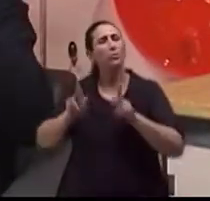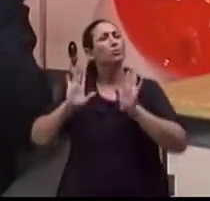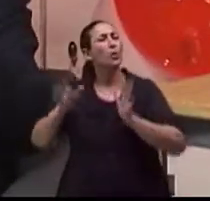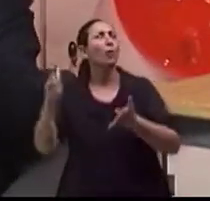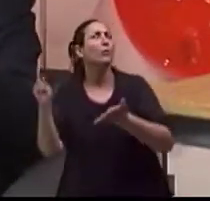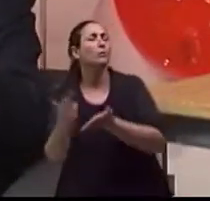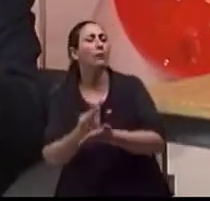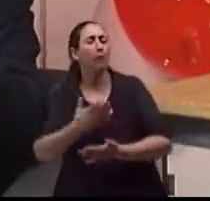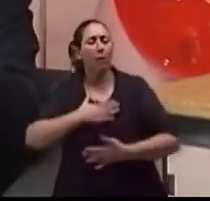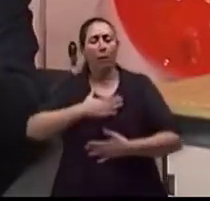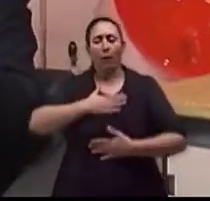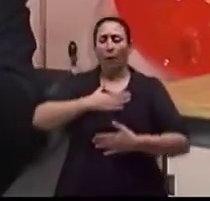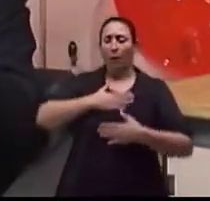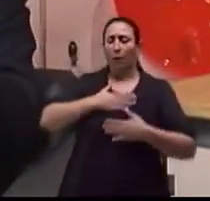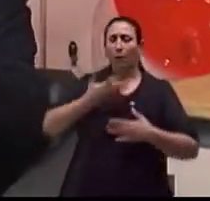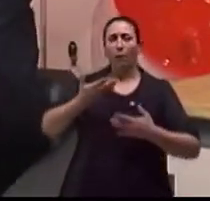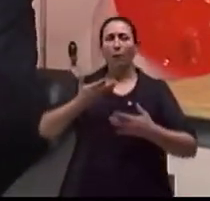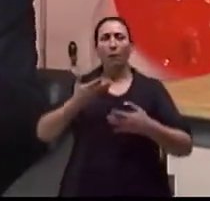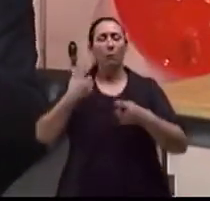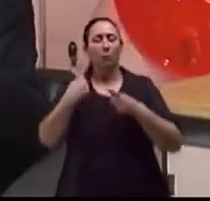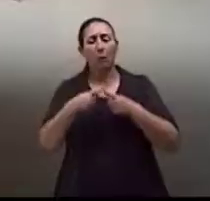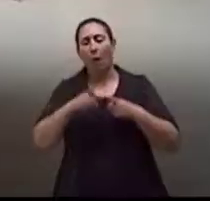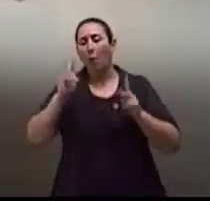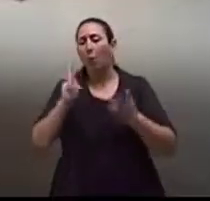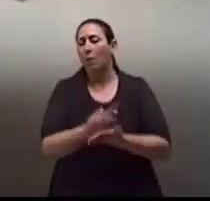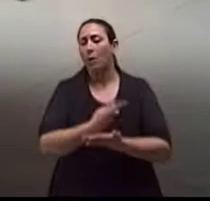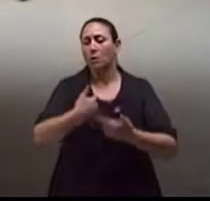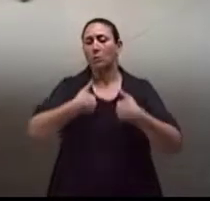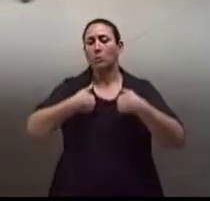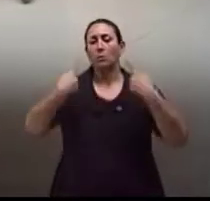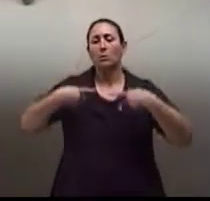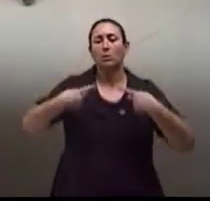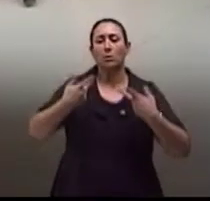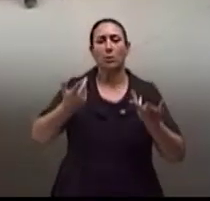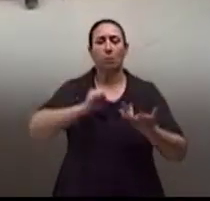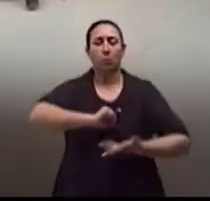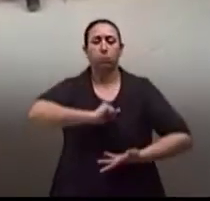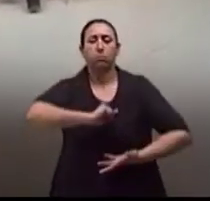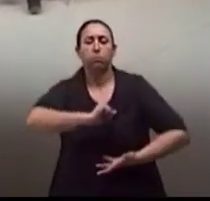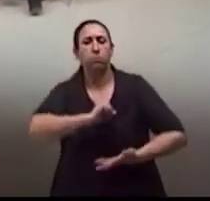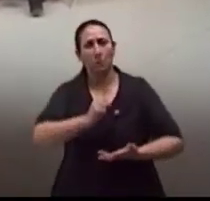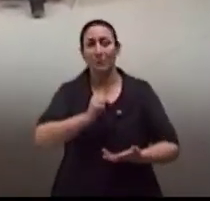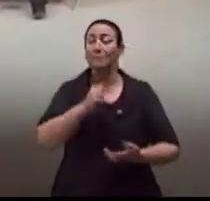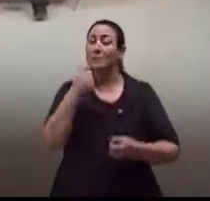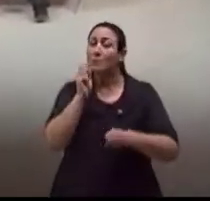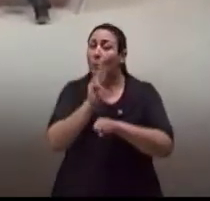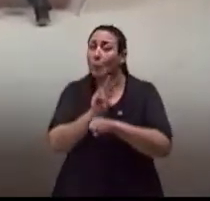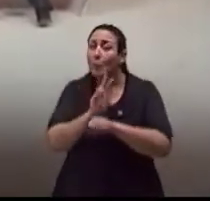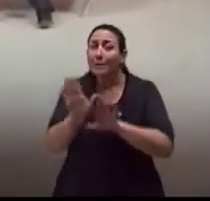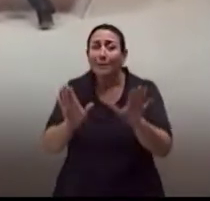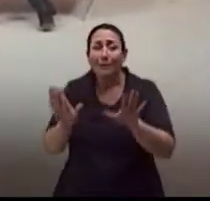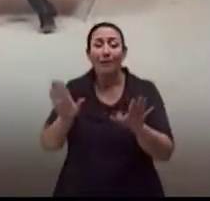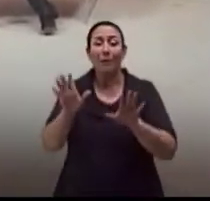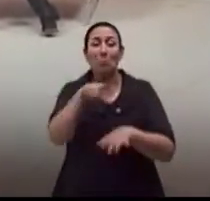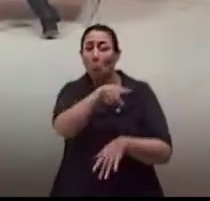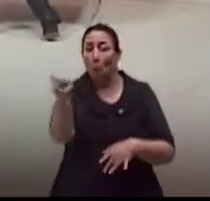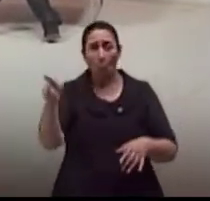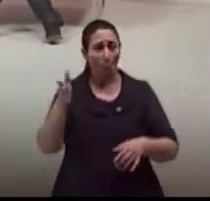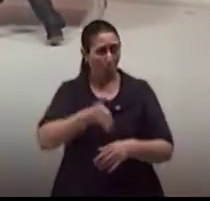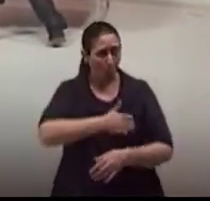infarto que ainda não tá bem compensado do ponto de vista cardiológico e se a gente tem que ter um cuidado mas